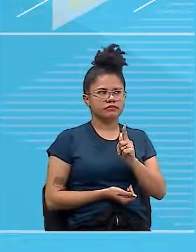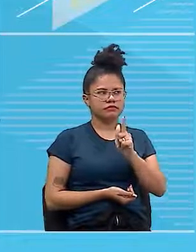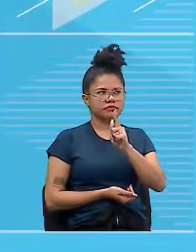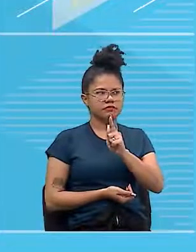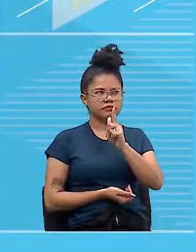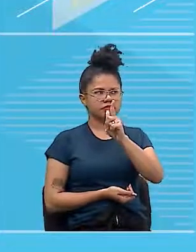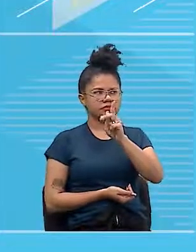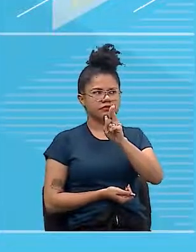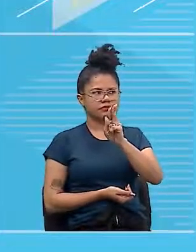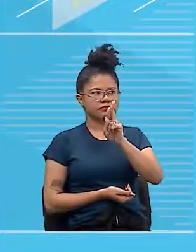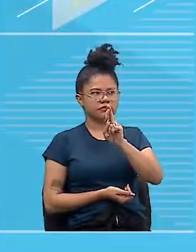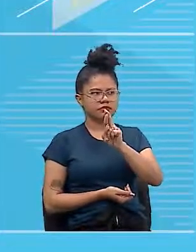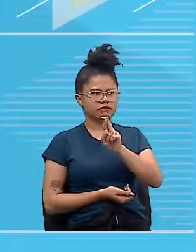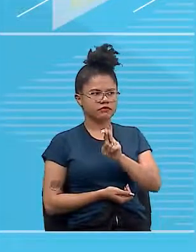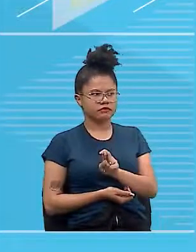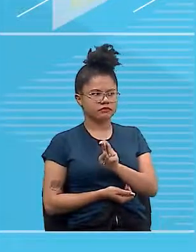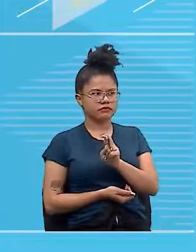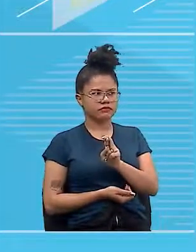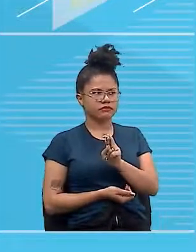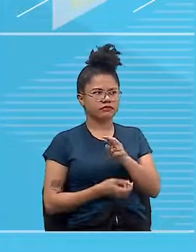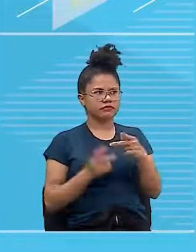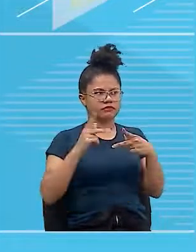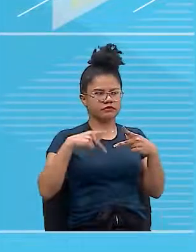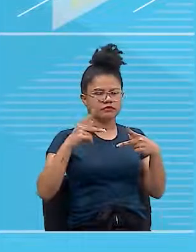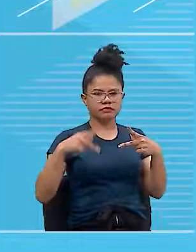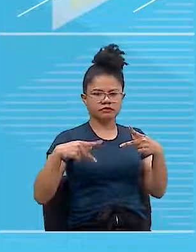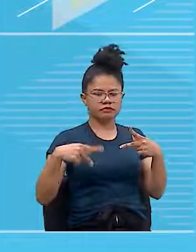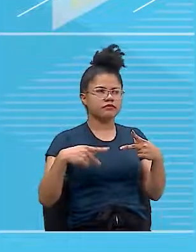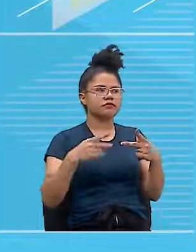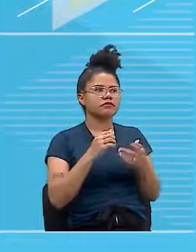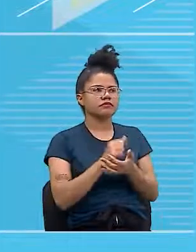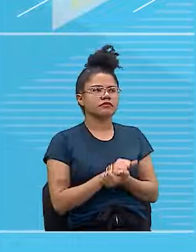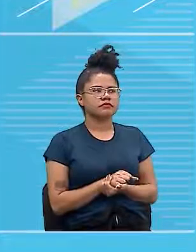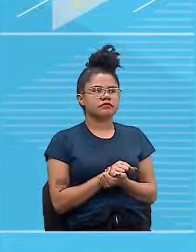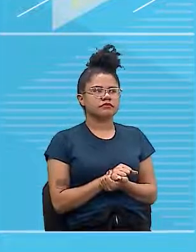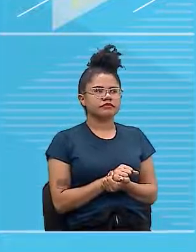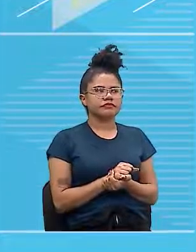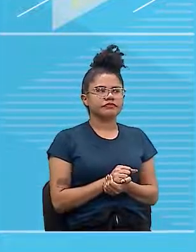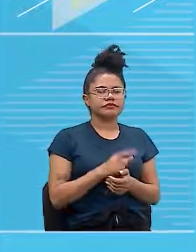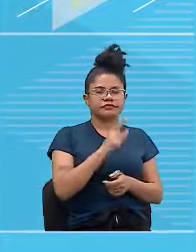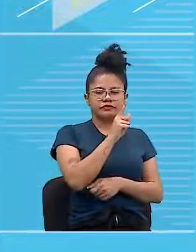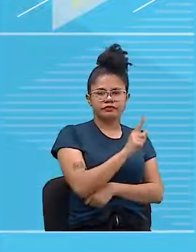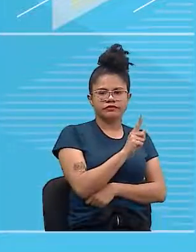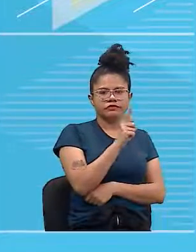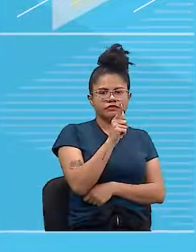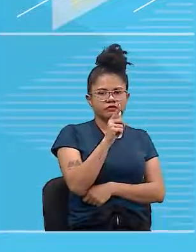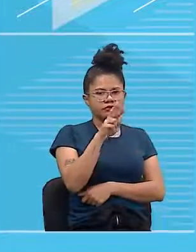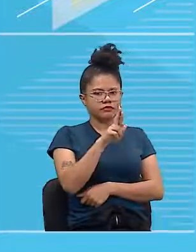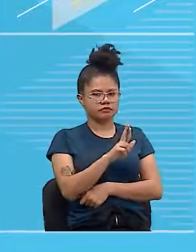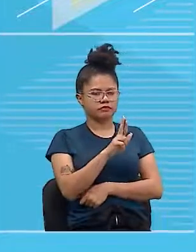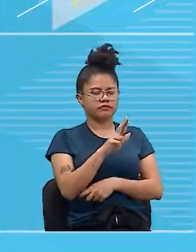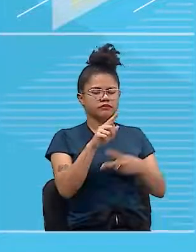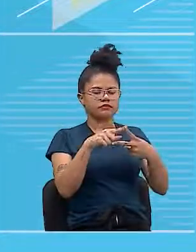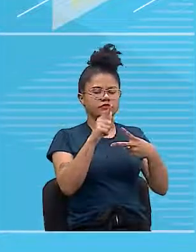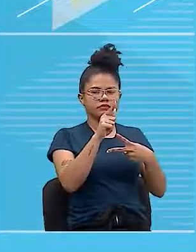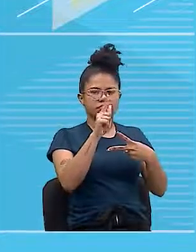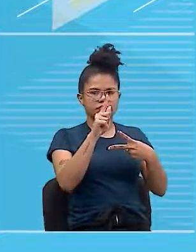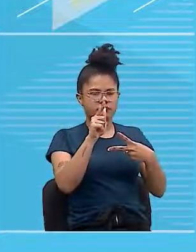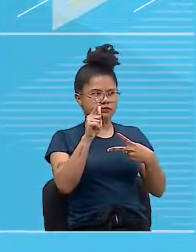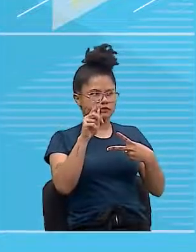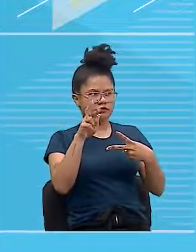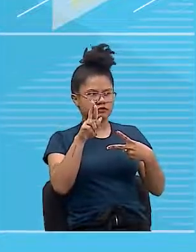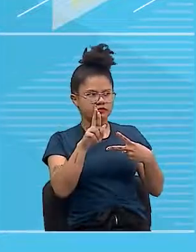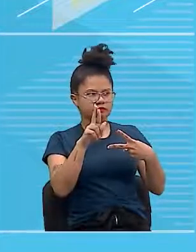quatro quilocalorias tá um grama de carboidrato e um grama de proteína fornece por nosso corpo